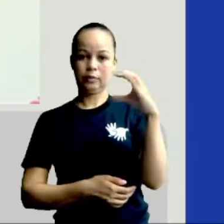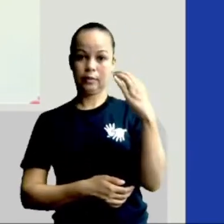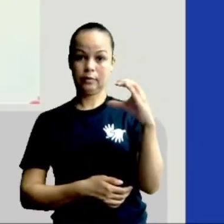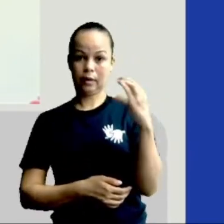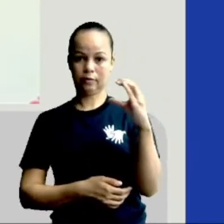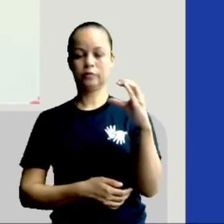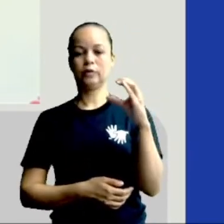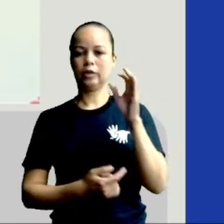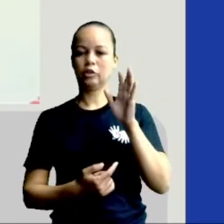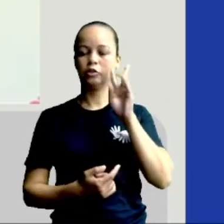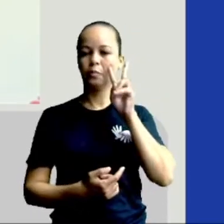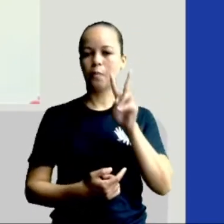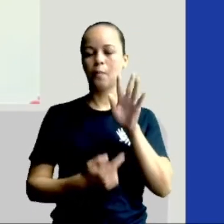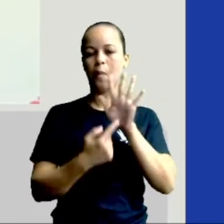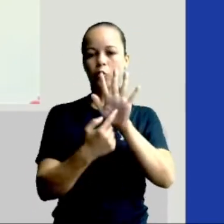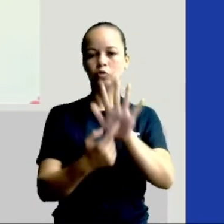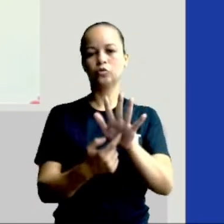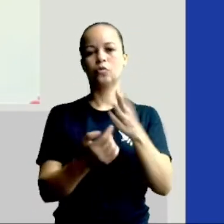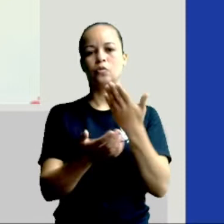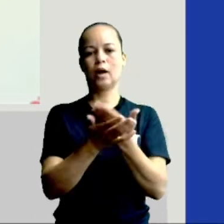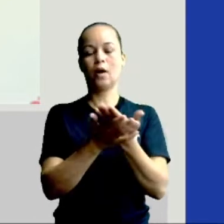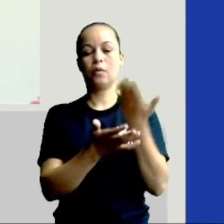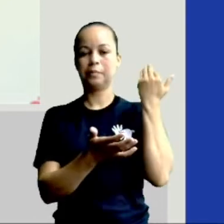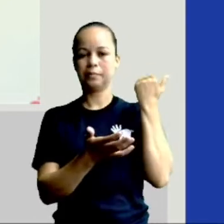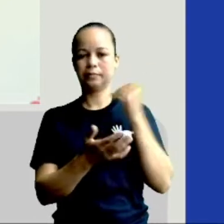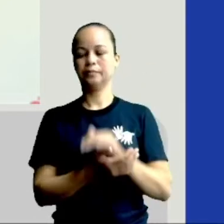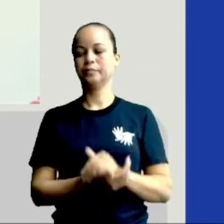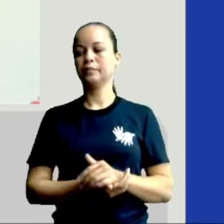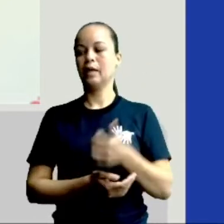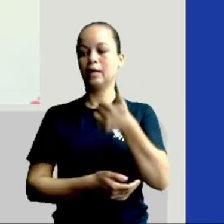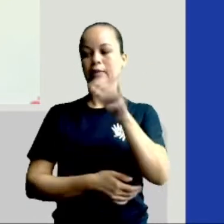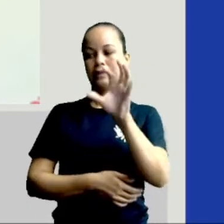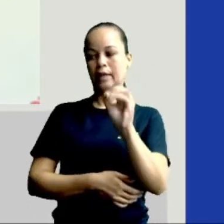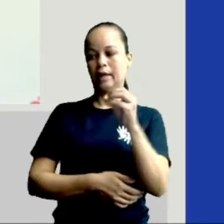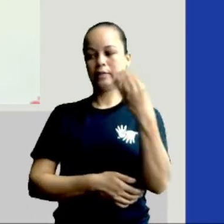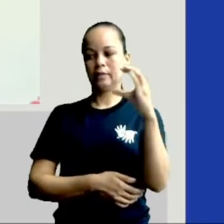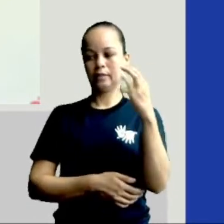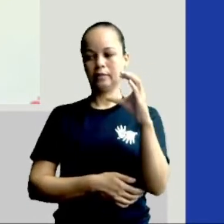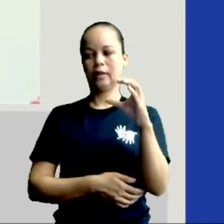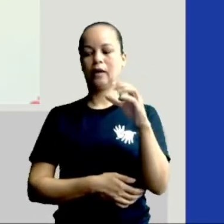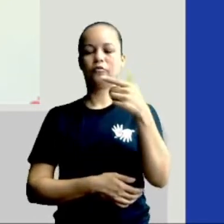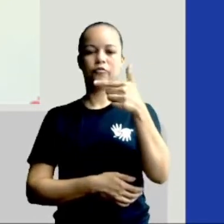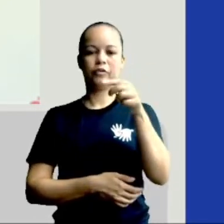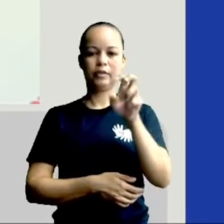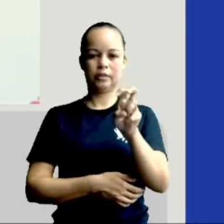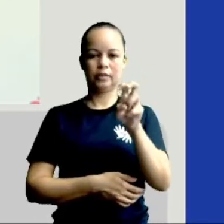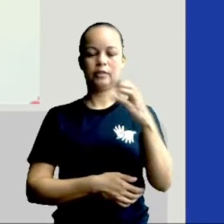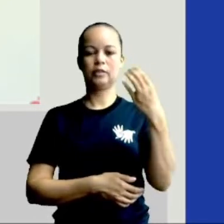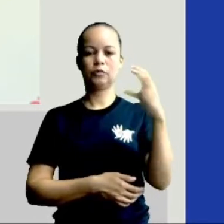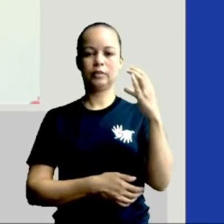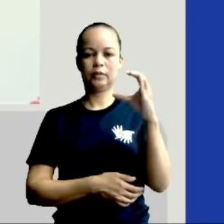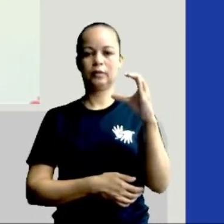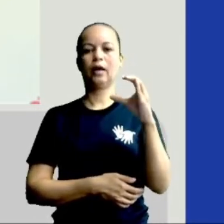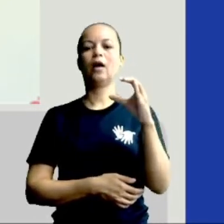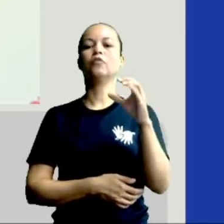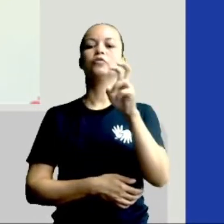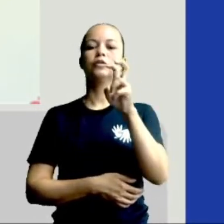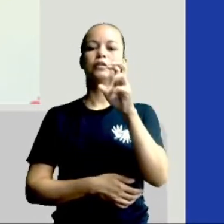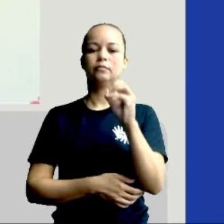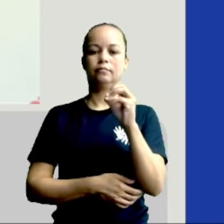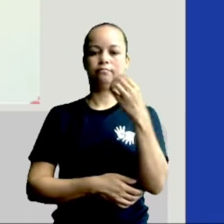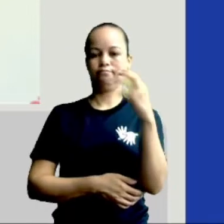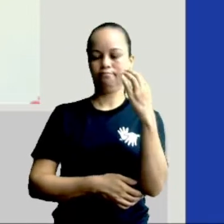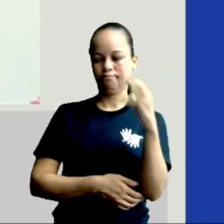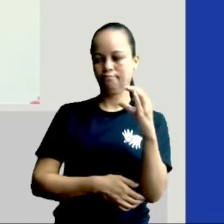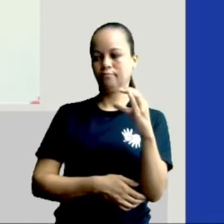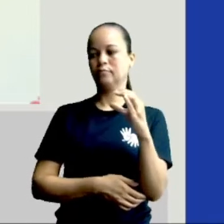na aula passada, 10 centavos, 25 centavos, 50 centavos e R$1. Lembrando que